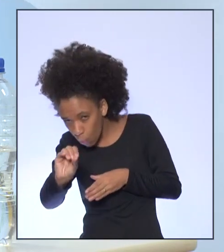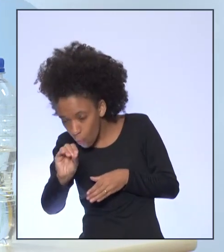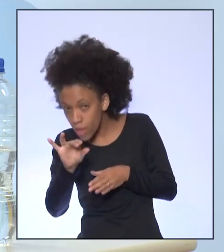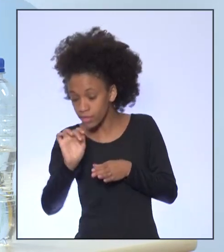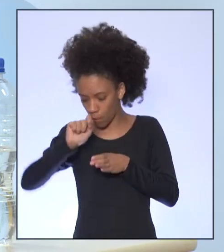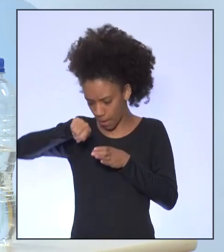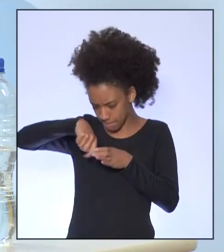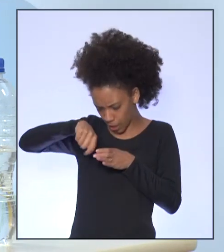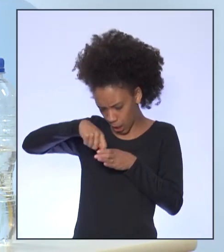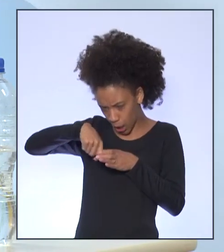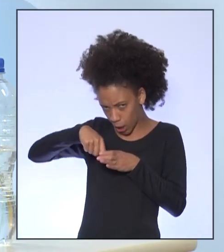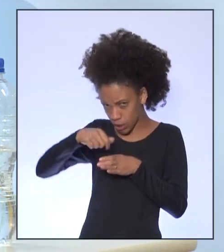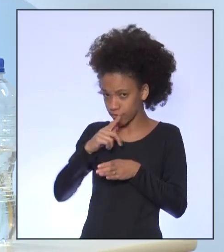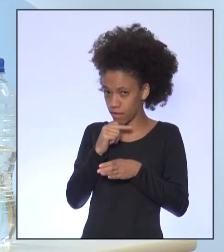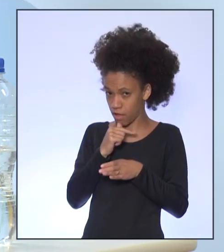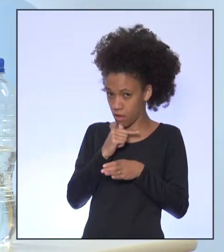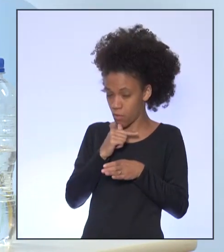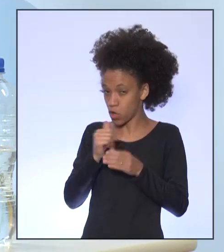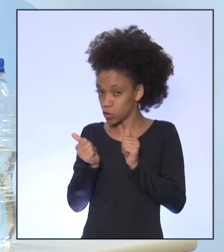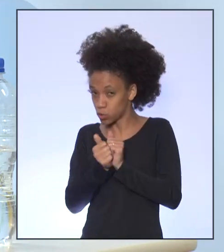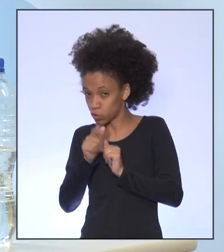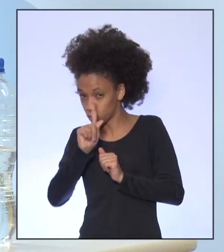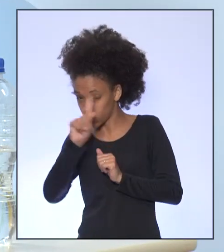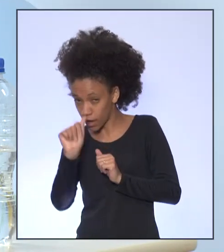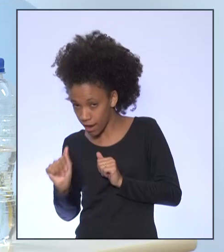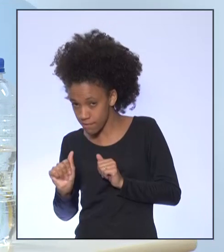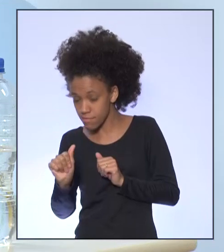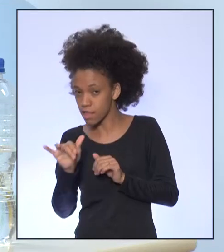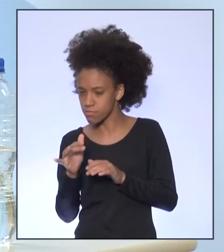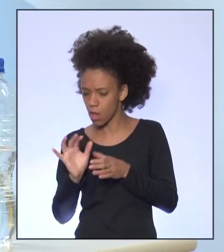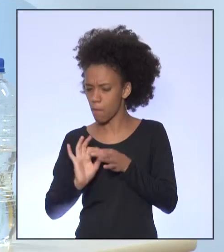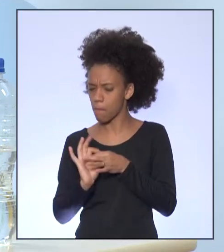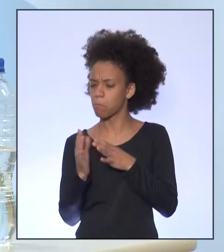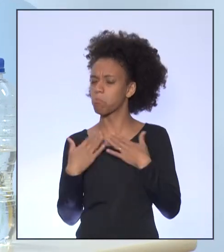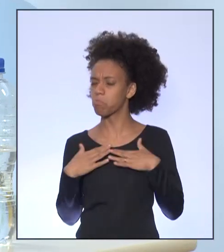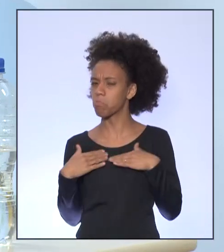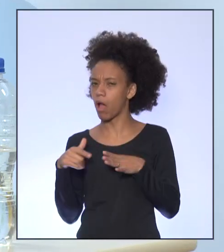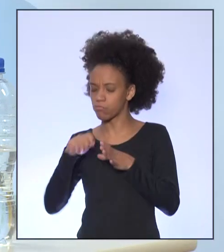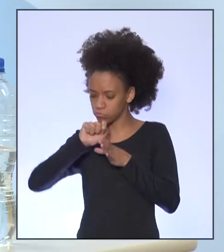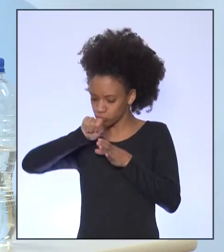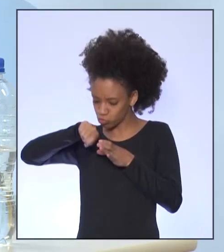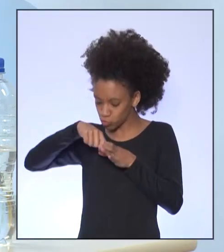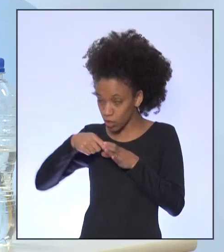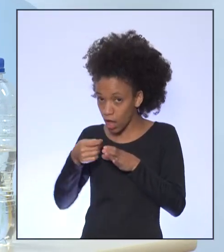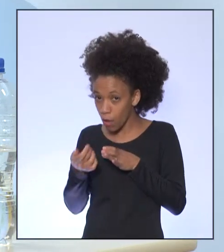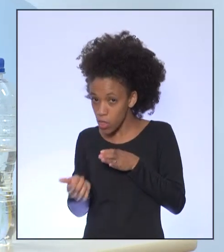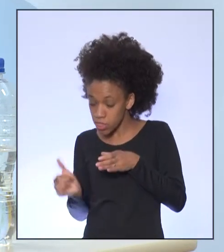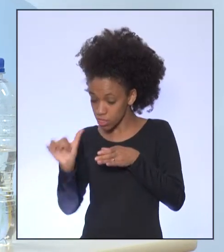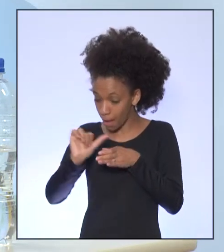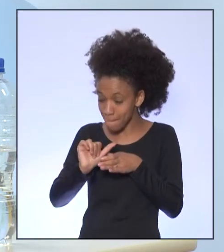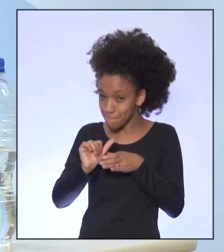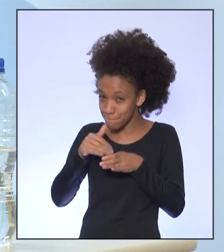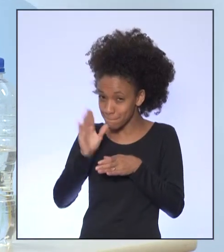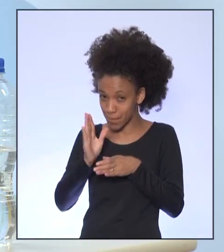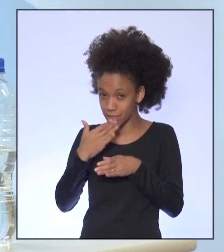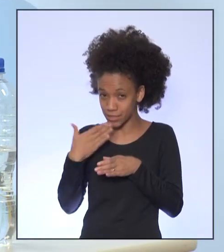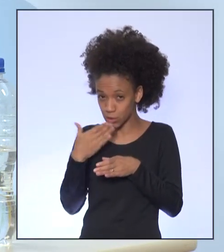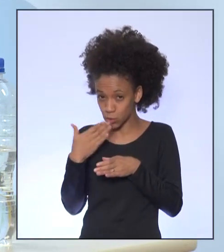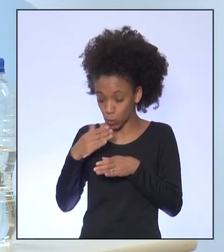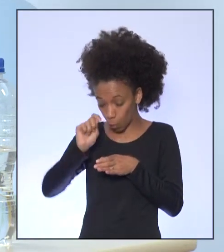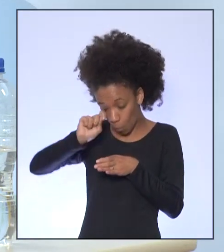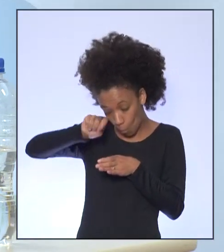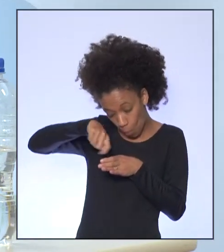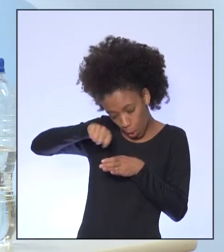dissolvido o açúcar e o gás. Então, eles estão ali de boa, dissolvidinho. Quando eu coloco mais açúcar, esse açúcar ele